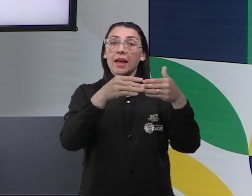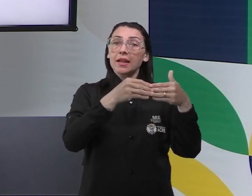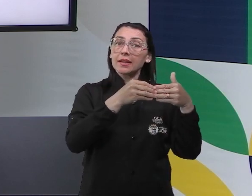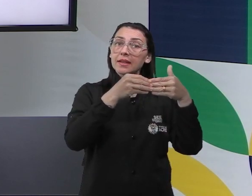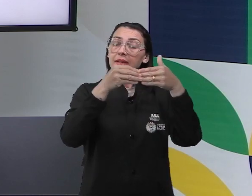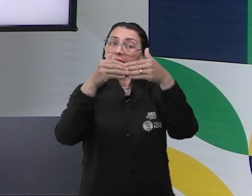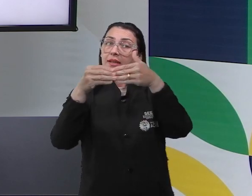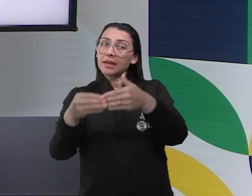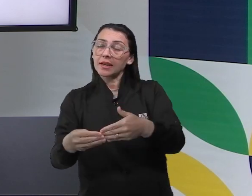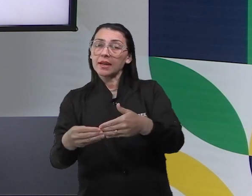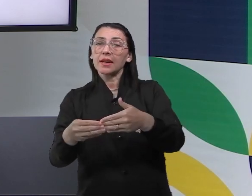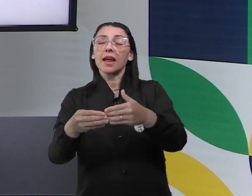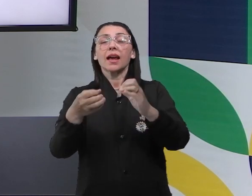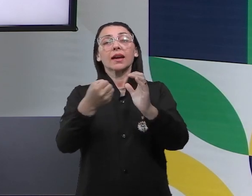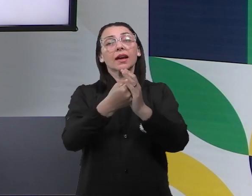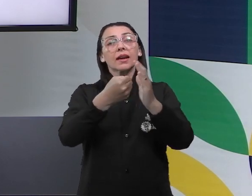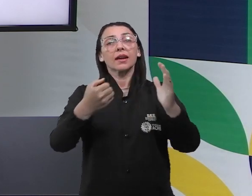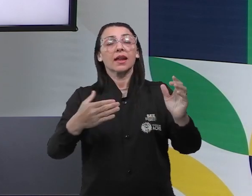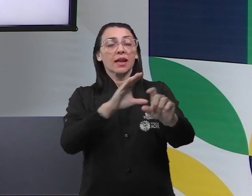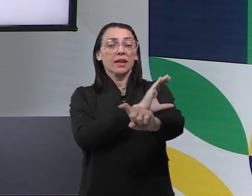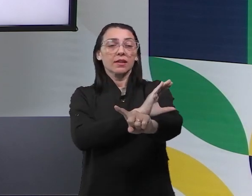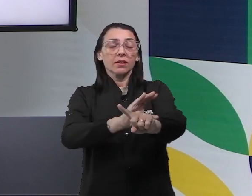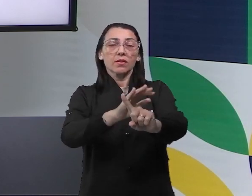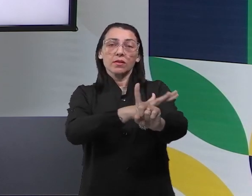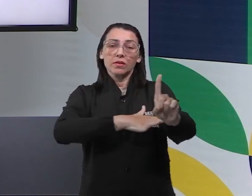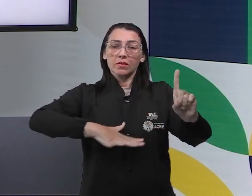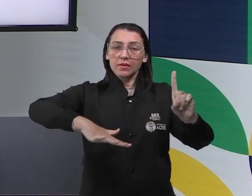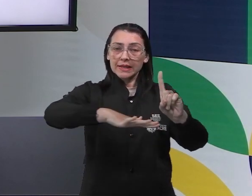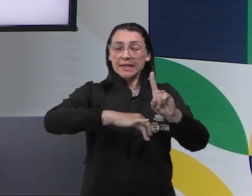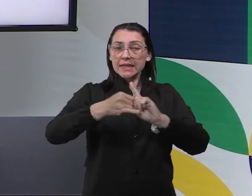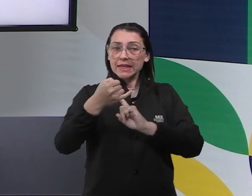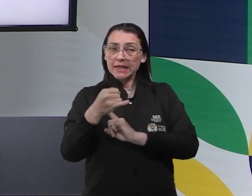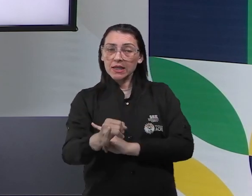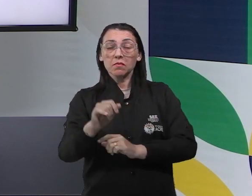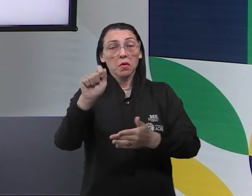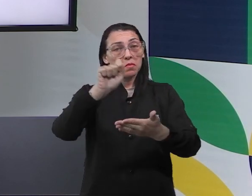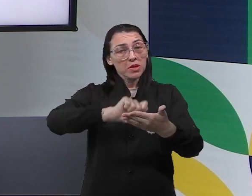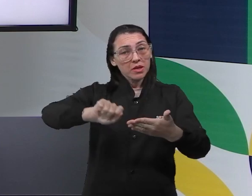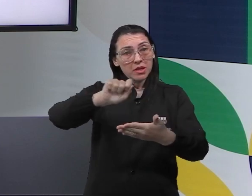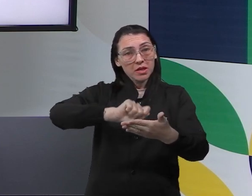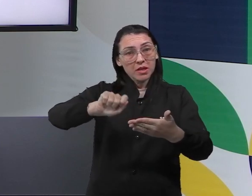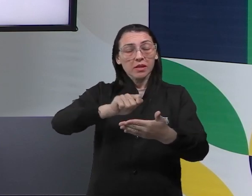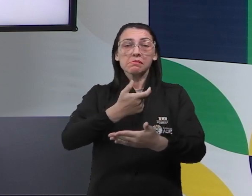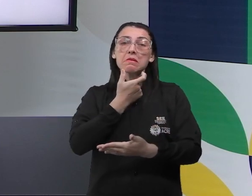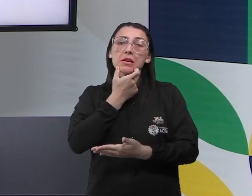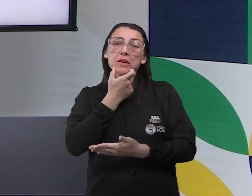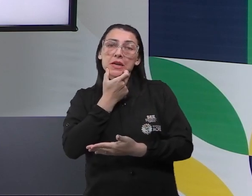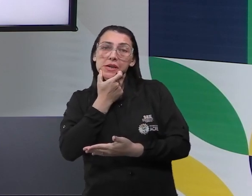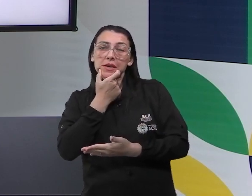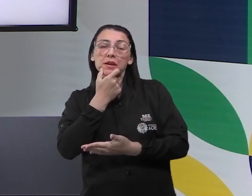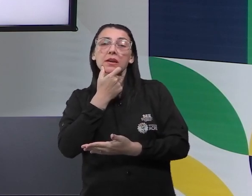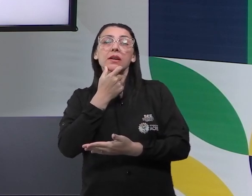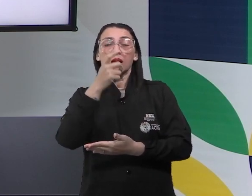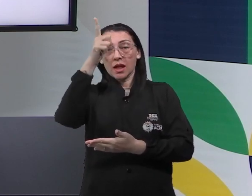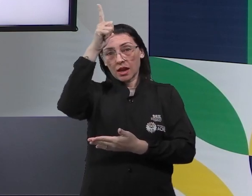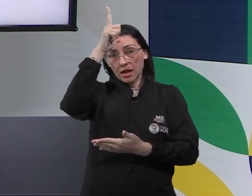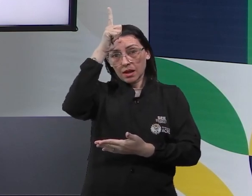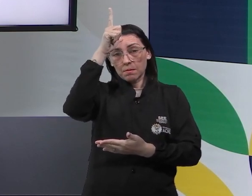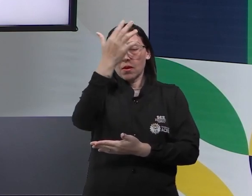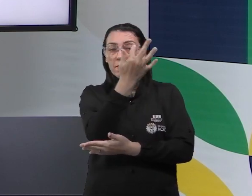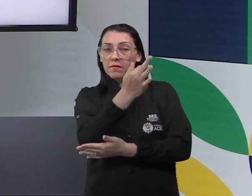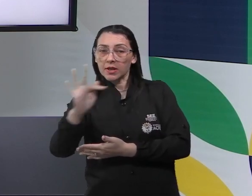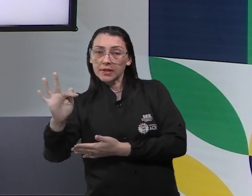trará aspectos socioculturais. Se fosse um escritor inglês, alemão,